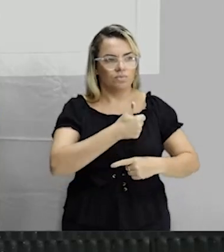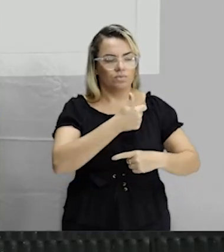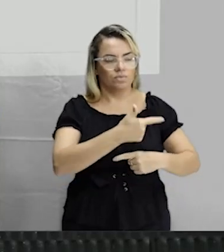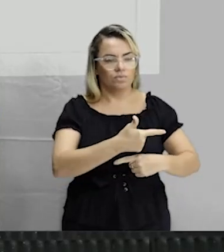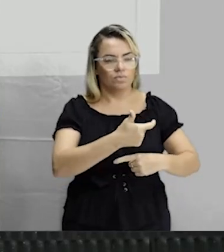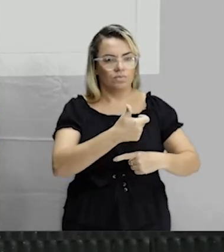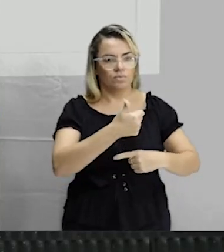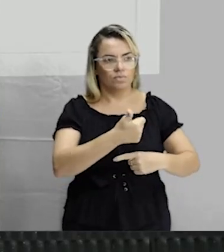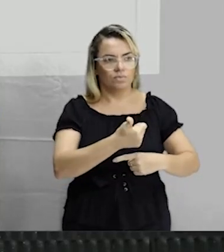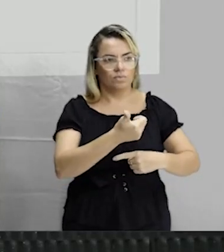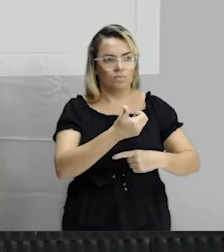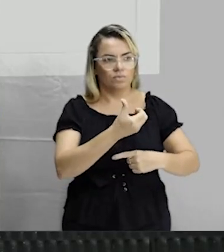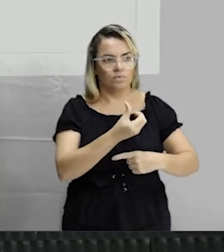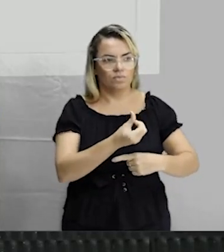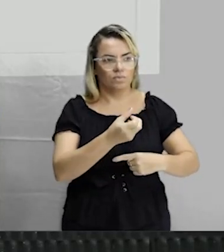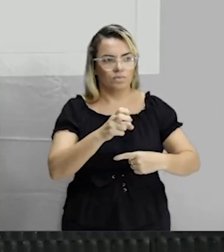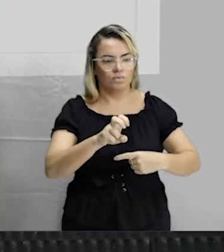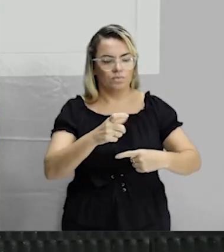2.165